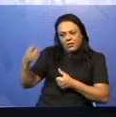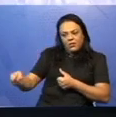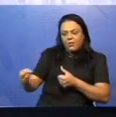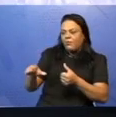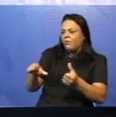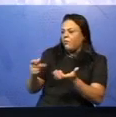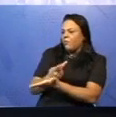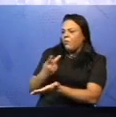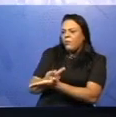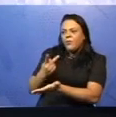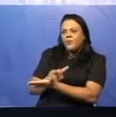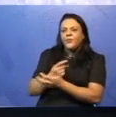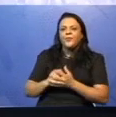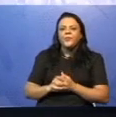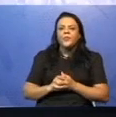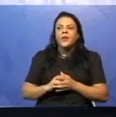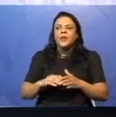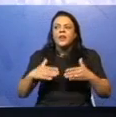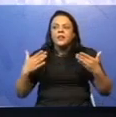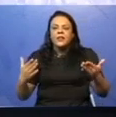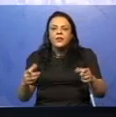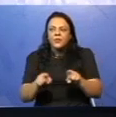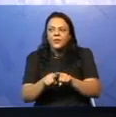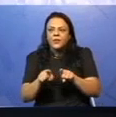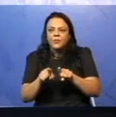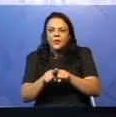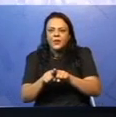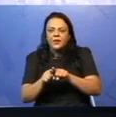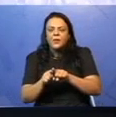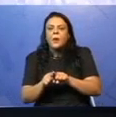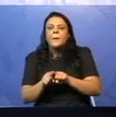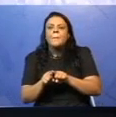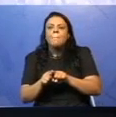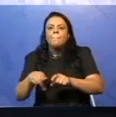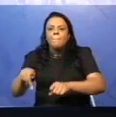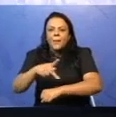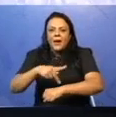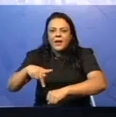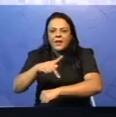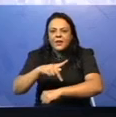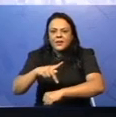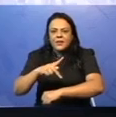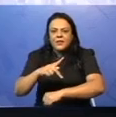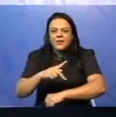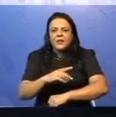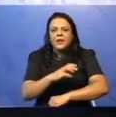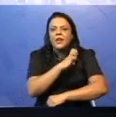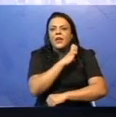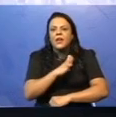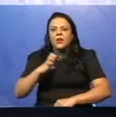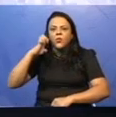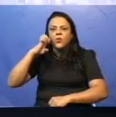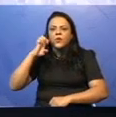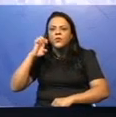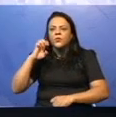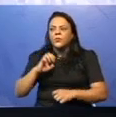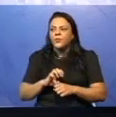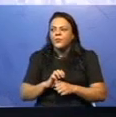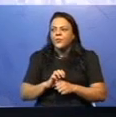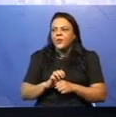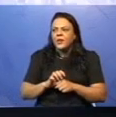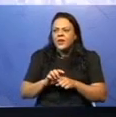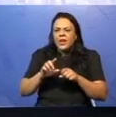Bom, Darwin, nas Ilhas Galápagos, no Equador, ele percebeu que pássaros tentilhões da